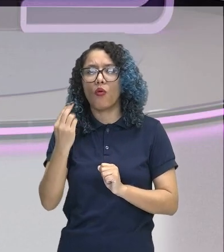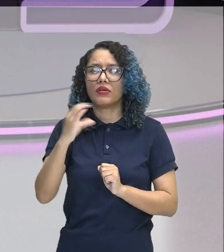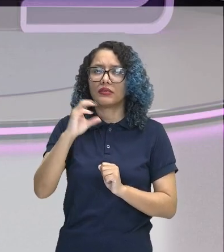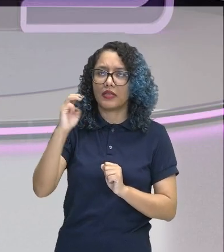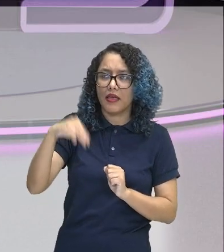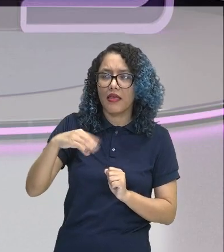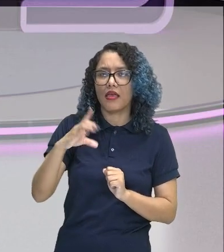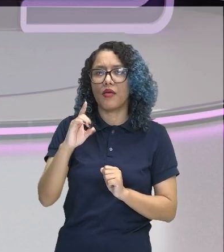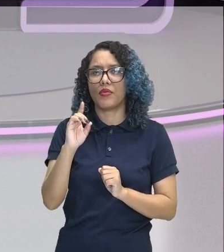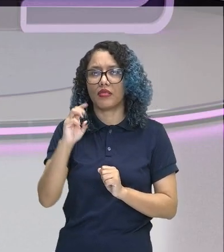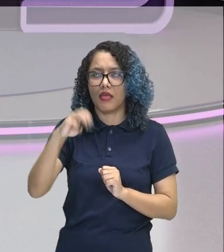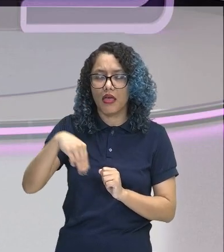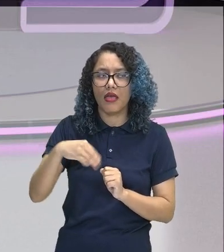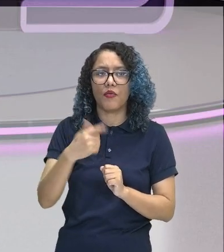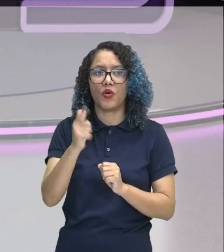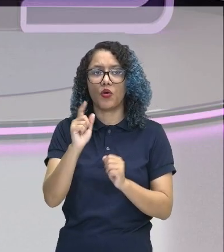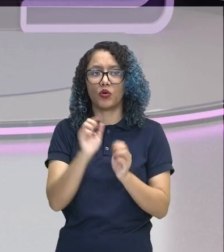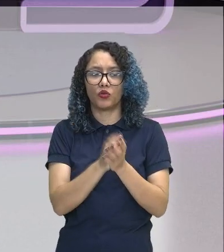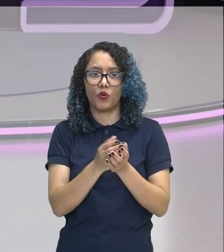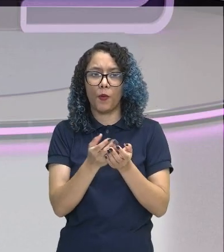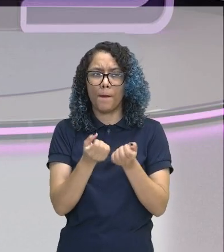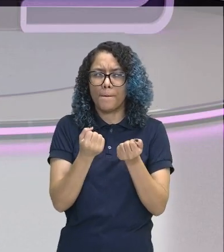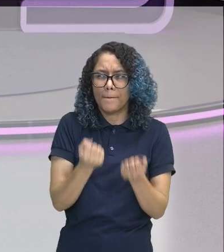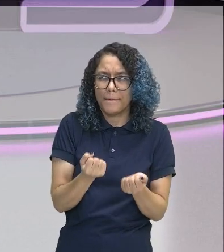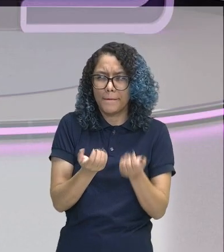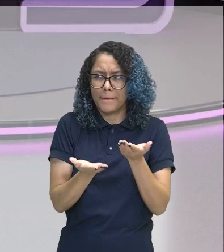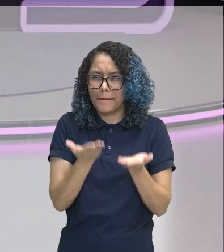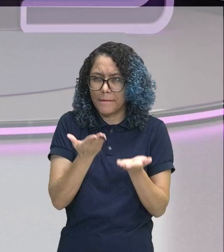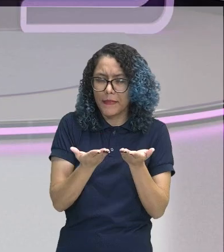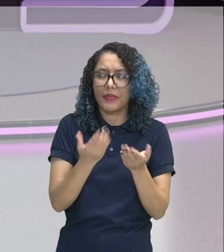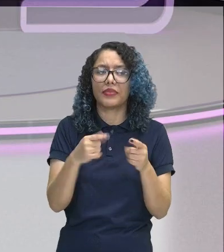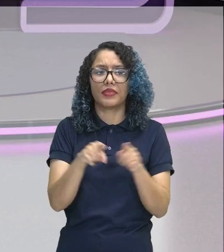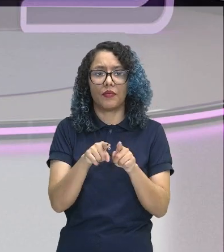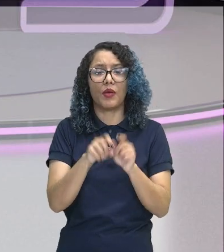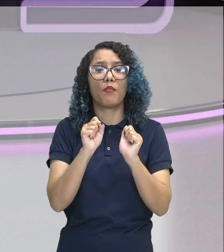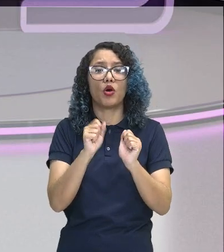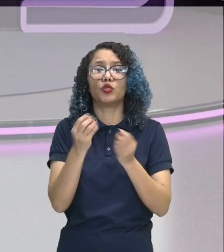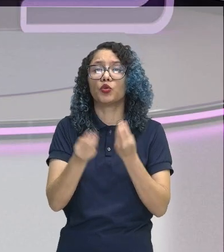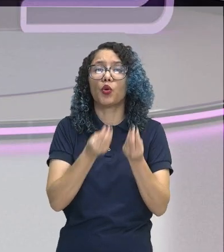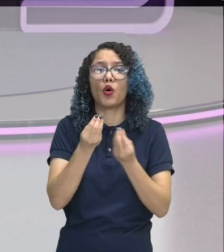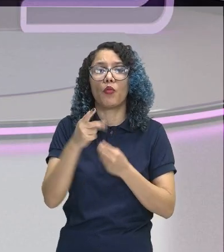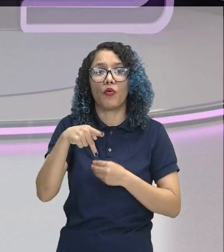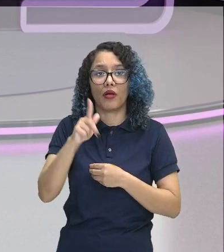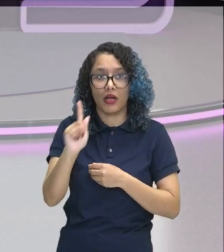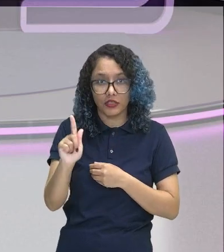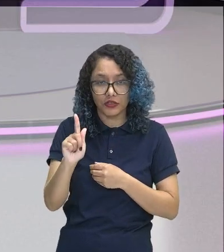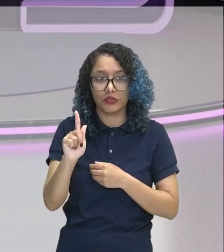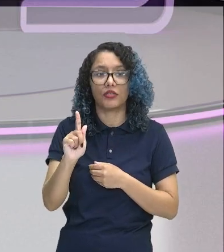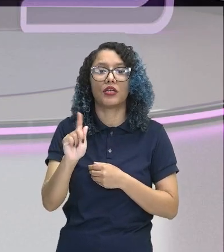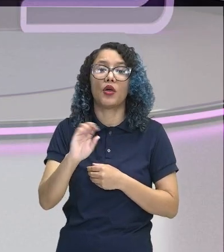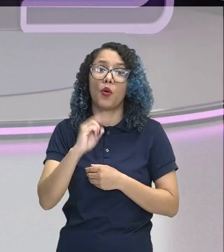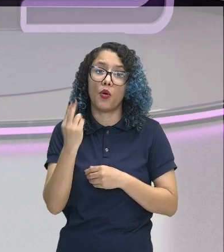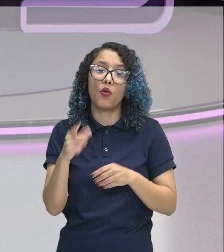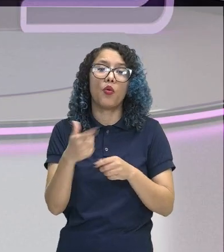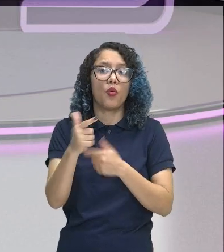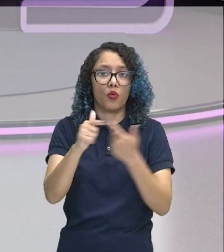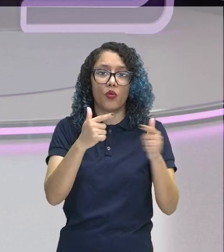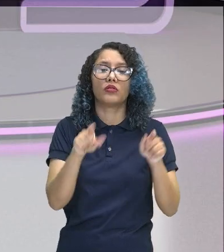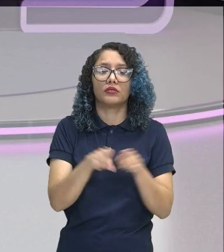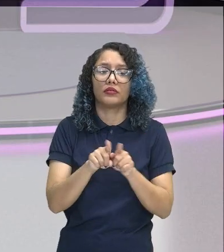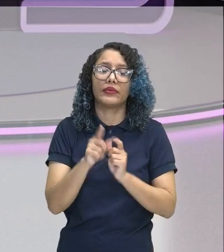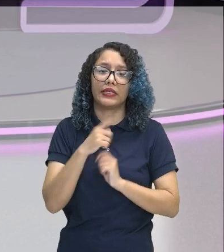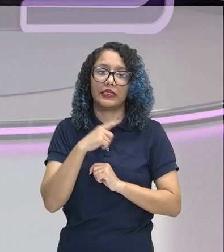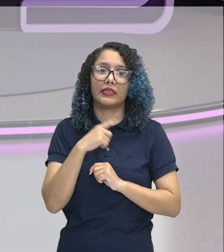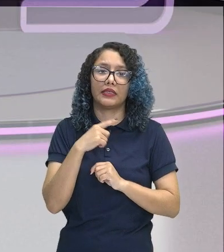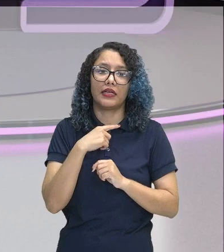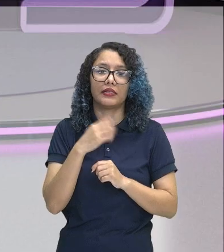A massa, que nós chamamos de peso também, né, pode ser medida em quilogramas, mas também tem outras unidades de medida de massa,